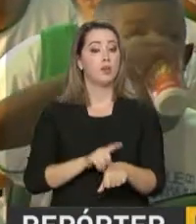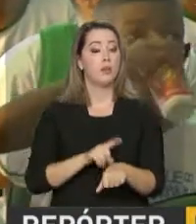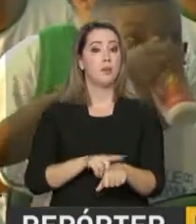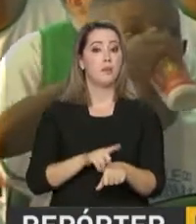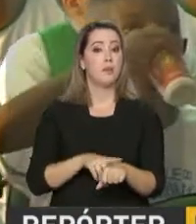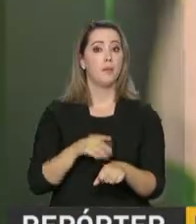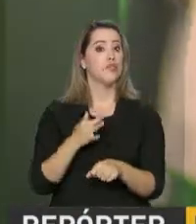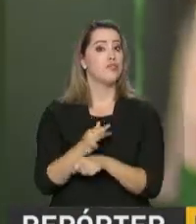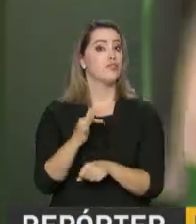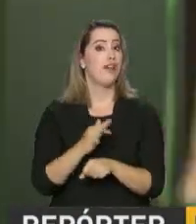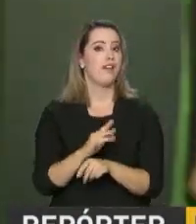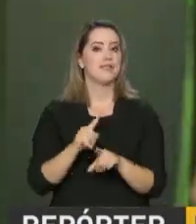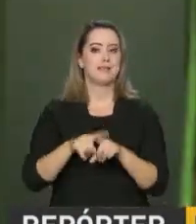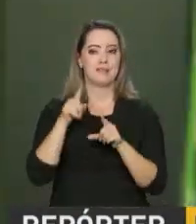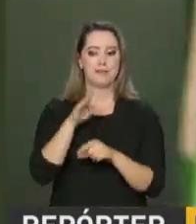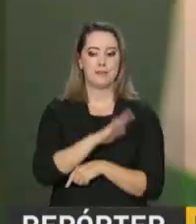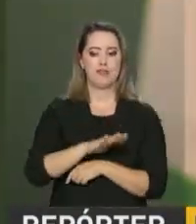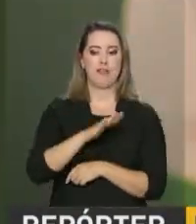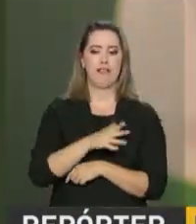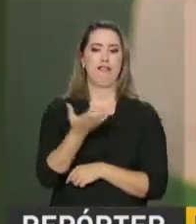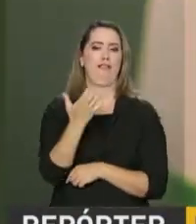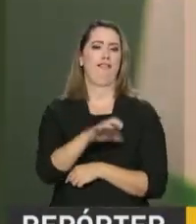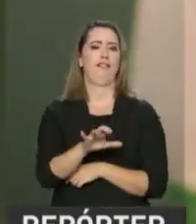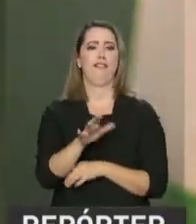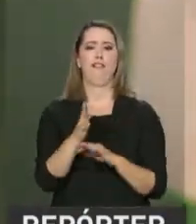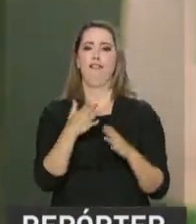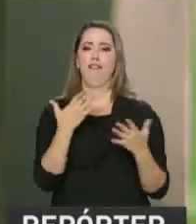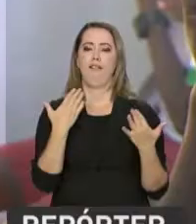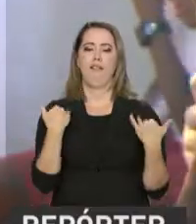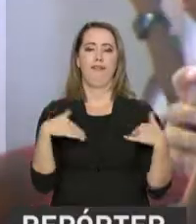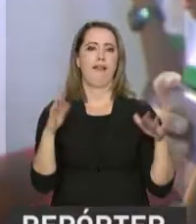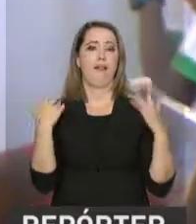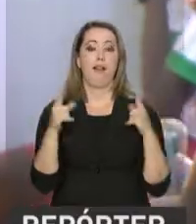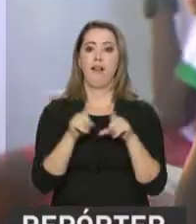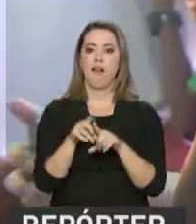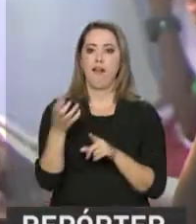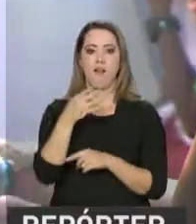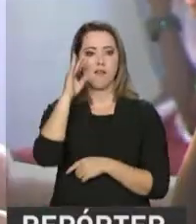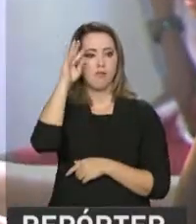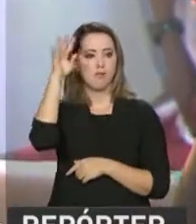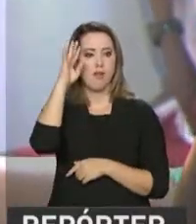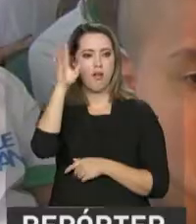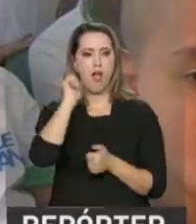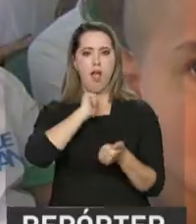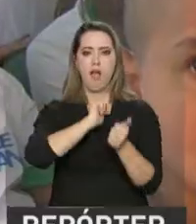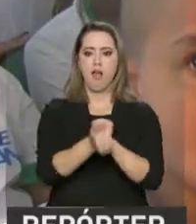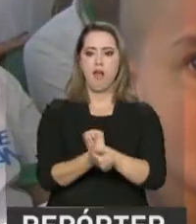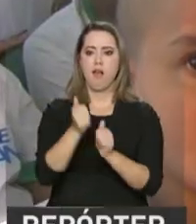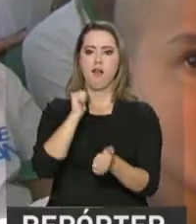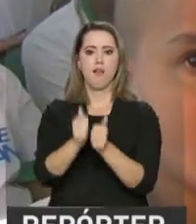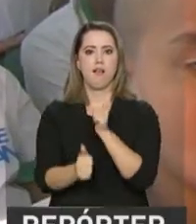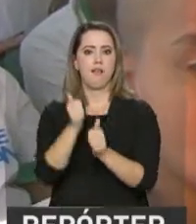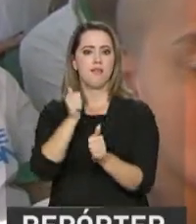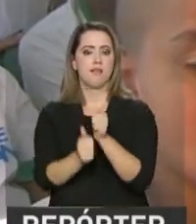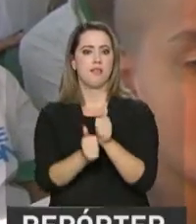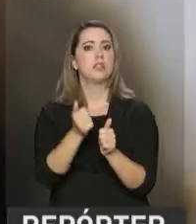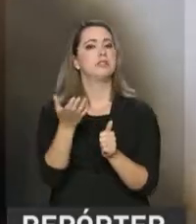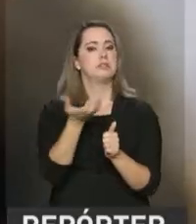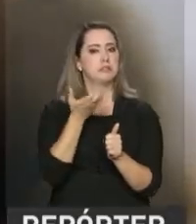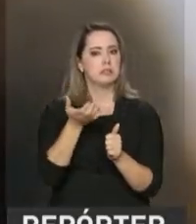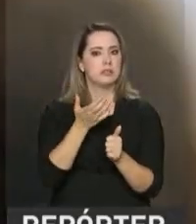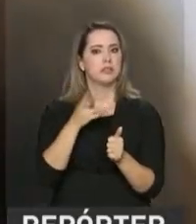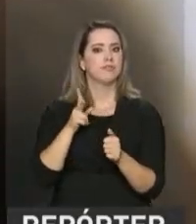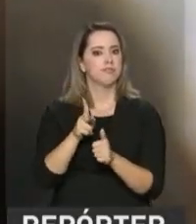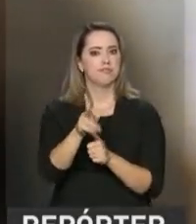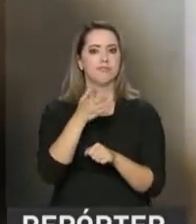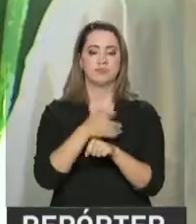escolares mas a criançada não quer saber de moleza igual não pode parar e o projeto